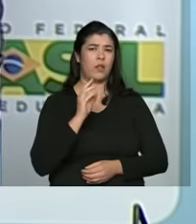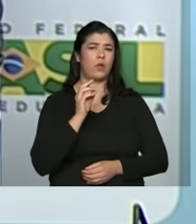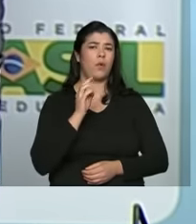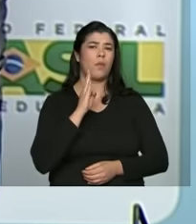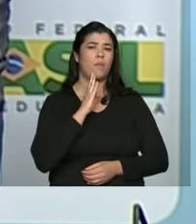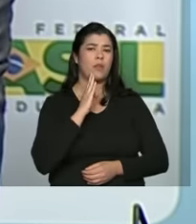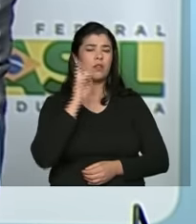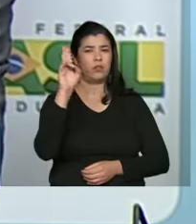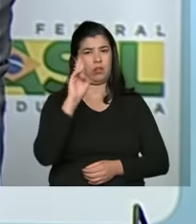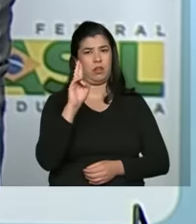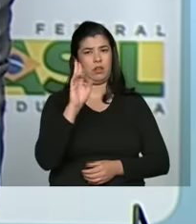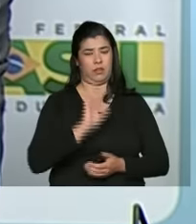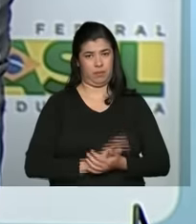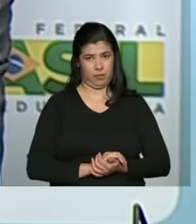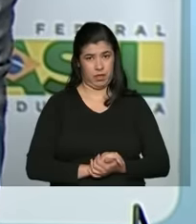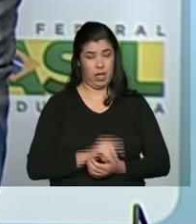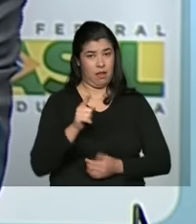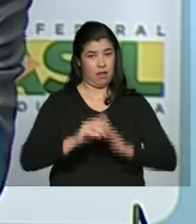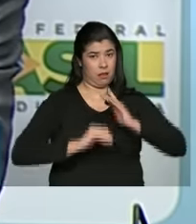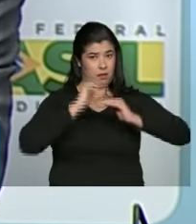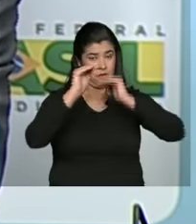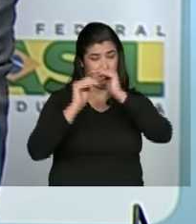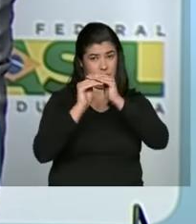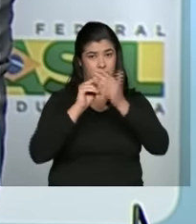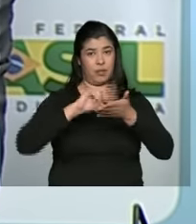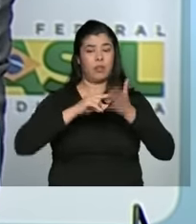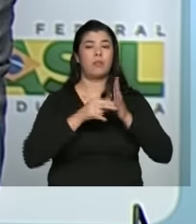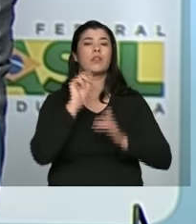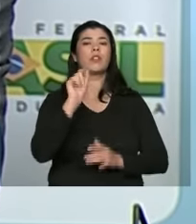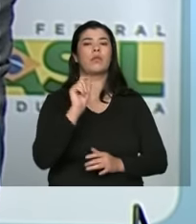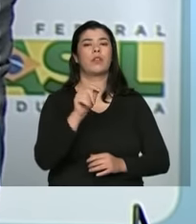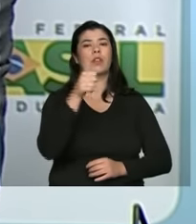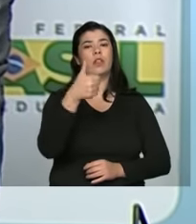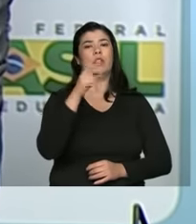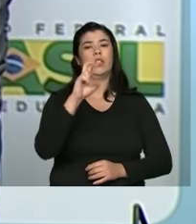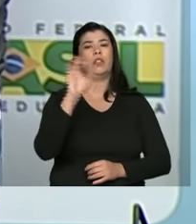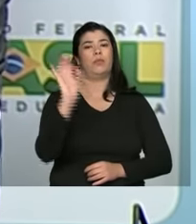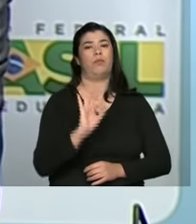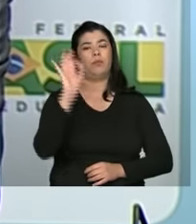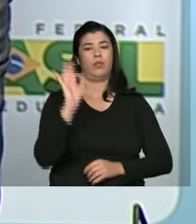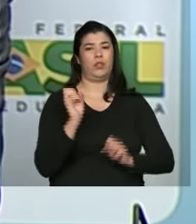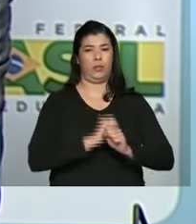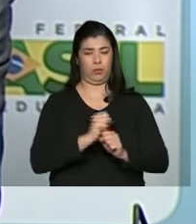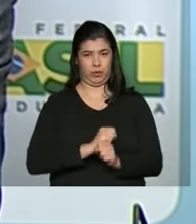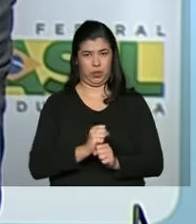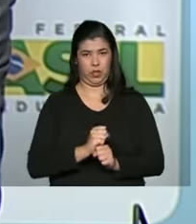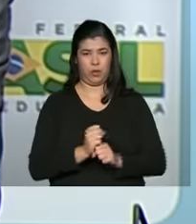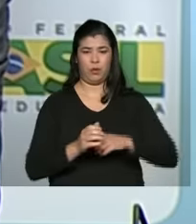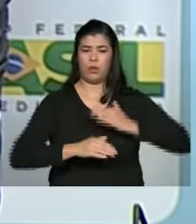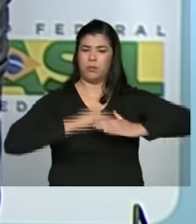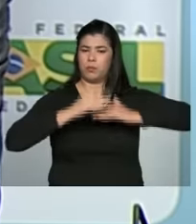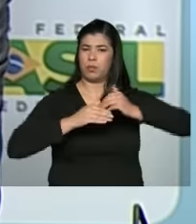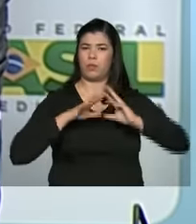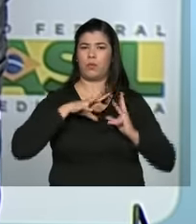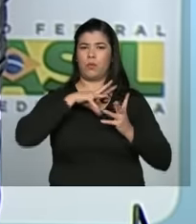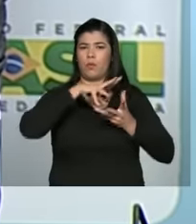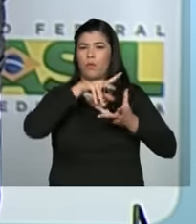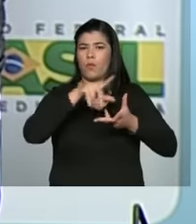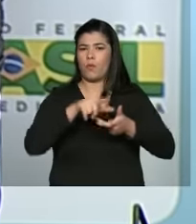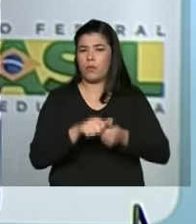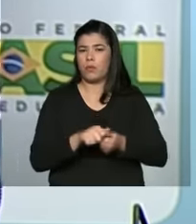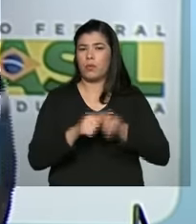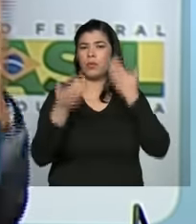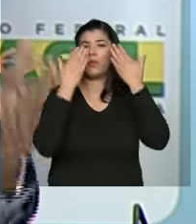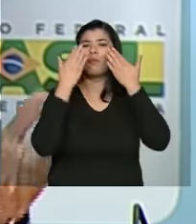né de 15% ao ano né nos países emergentes seguindo uma tendência em todo mundo que é